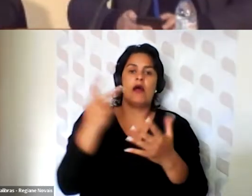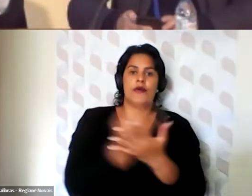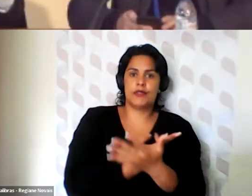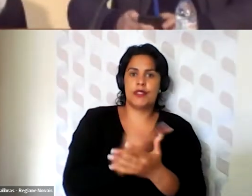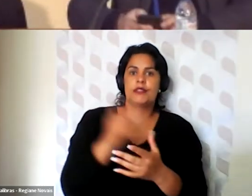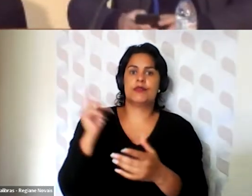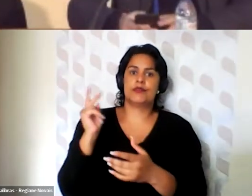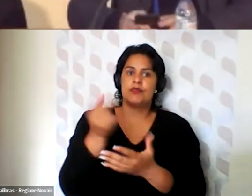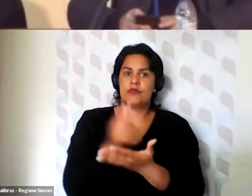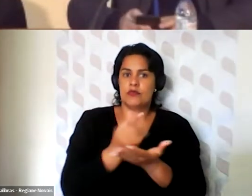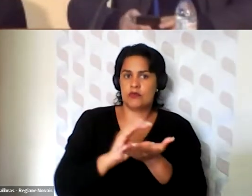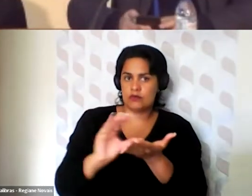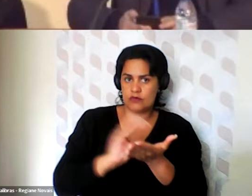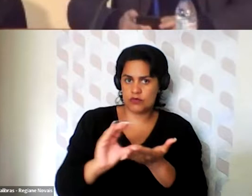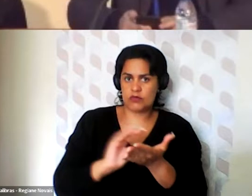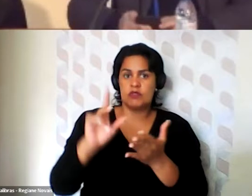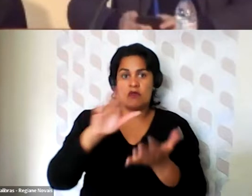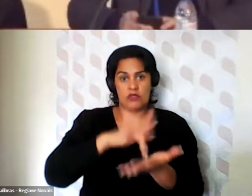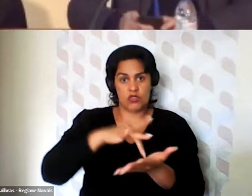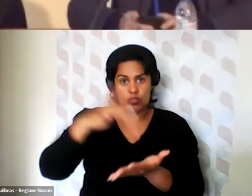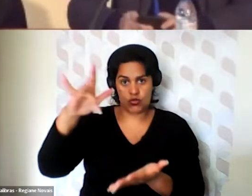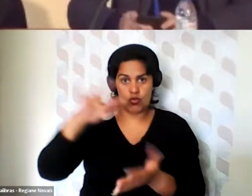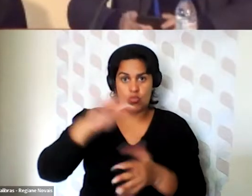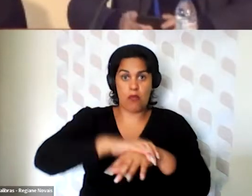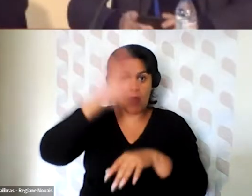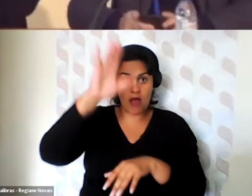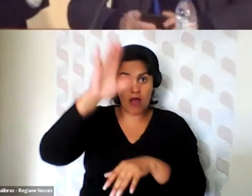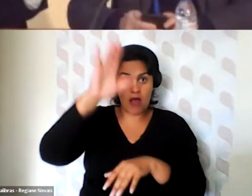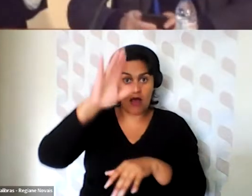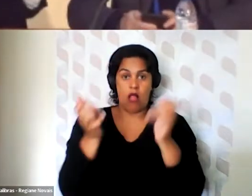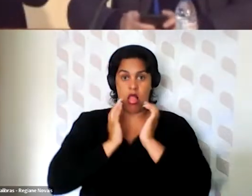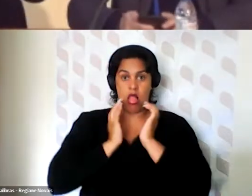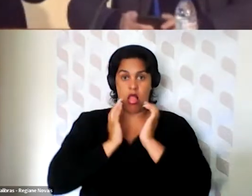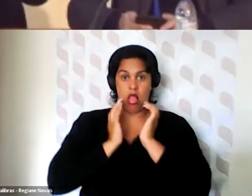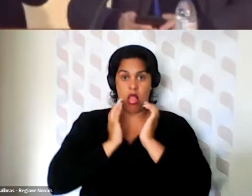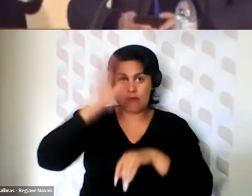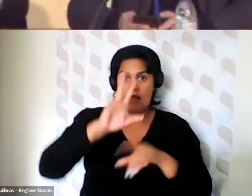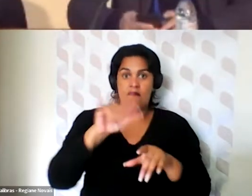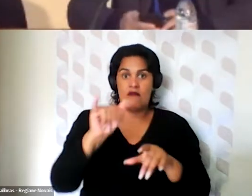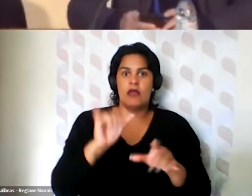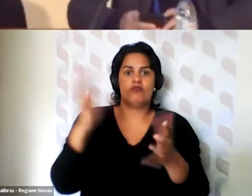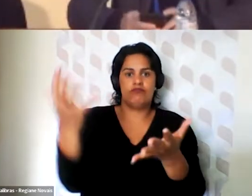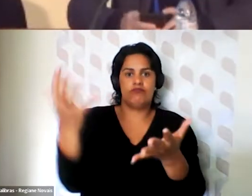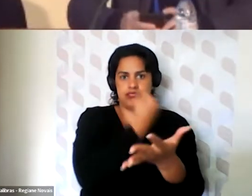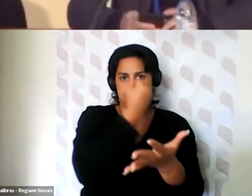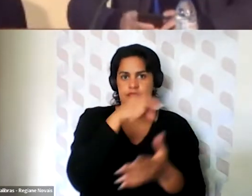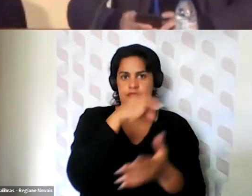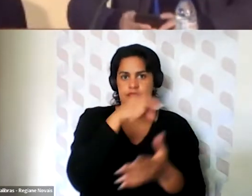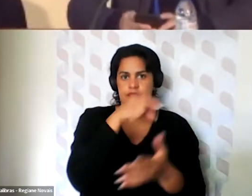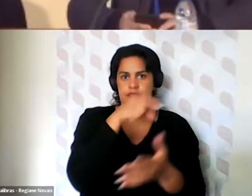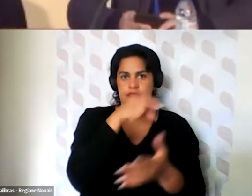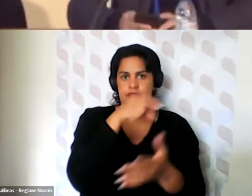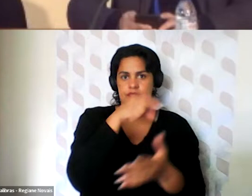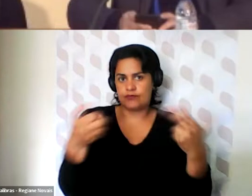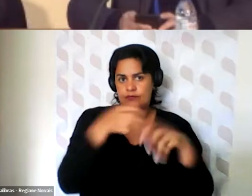empréstimos, de forma que as empresas compitam pela sua produtividade, pelos seus preços, e não pelo seu